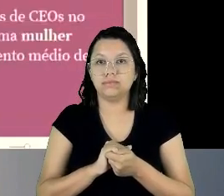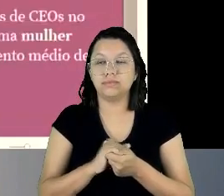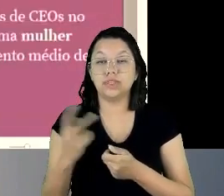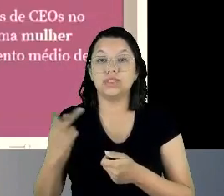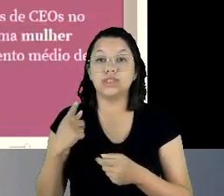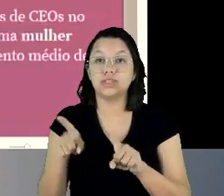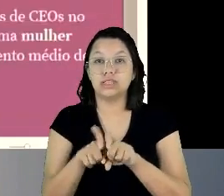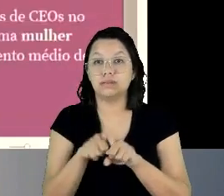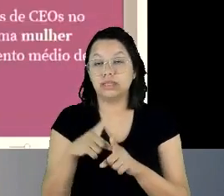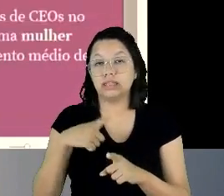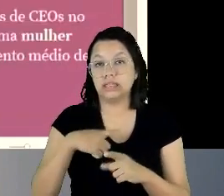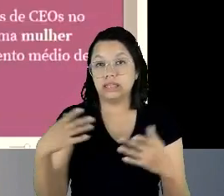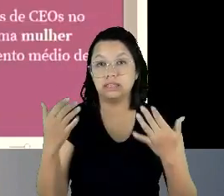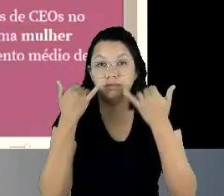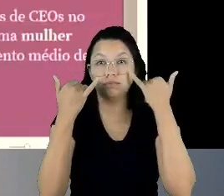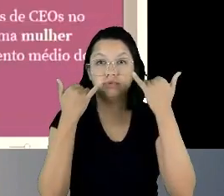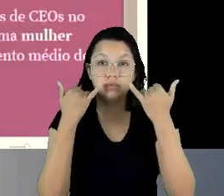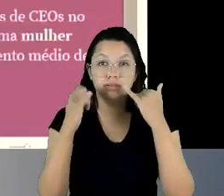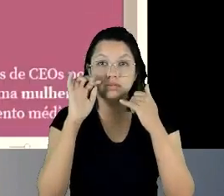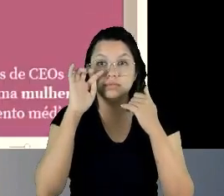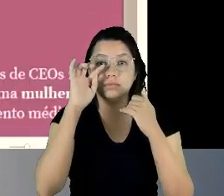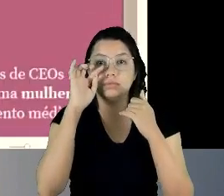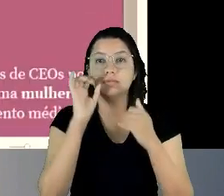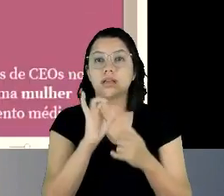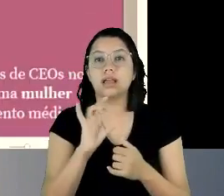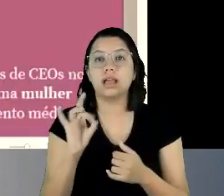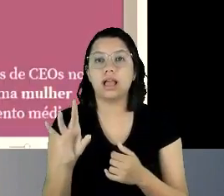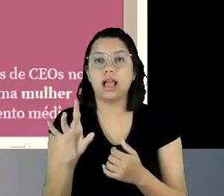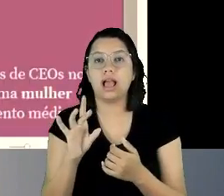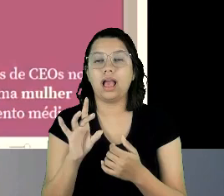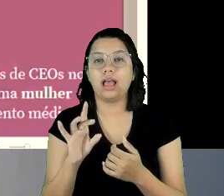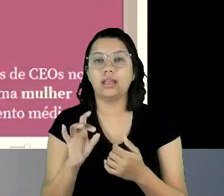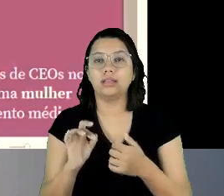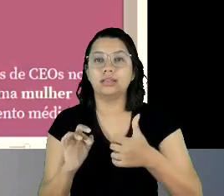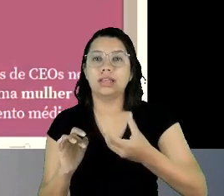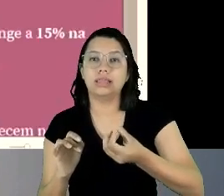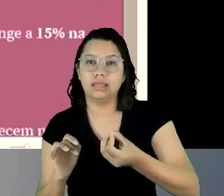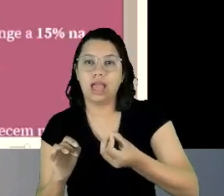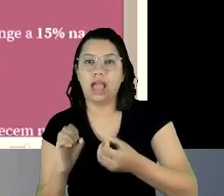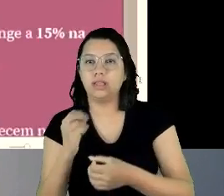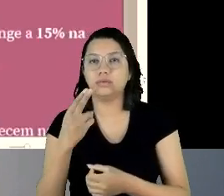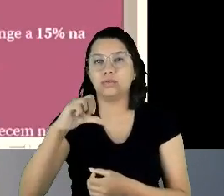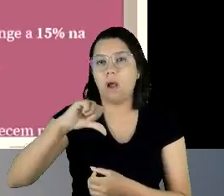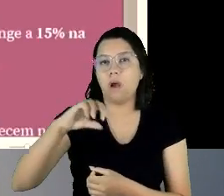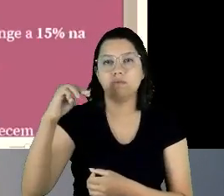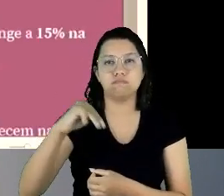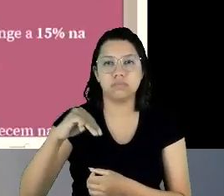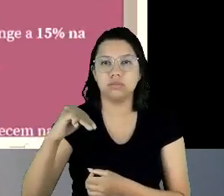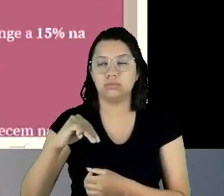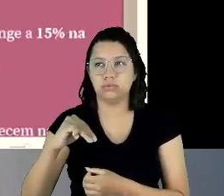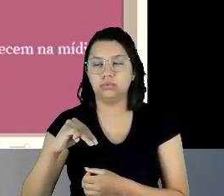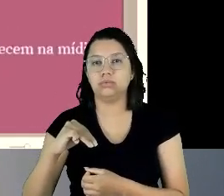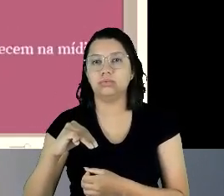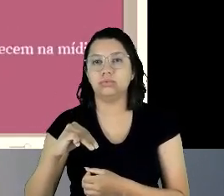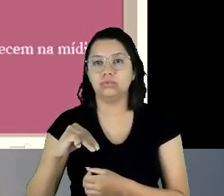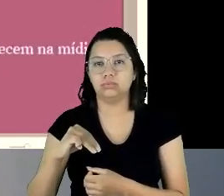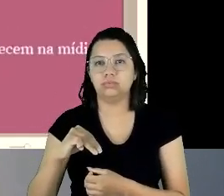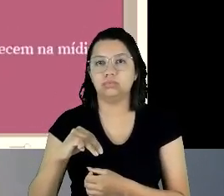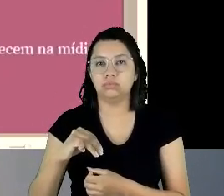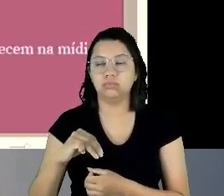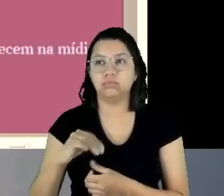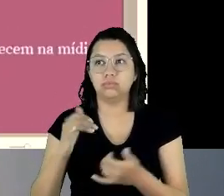A gente também tem esse dado, né? Enfim, a cada 9 a 11 minutos, os dados são ainda